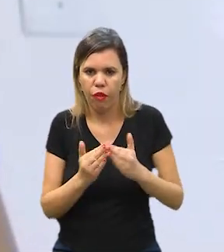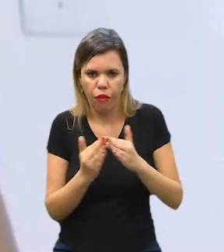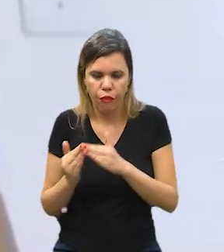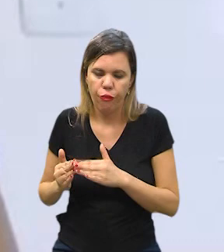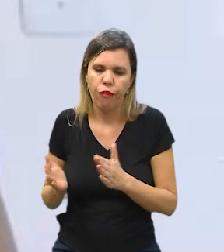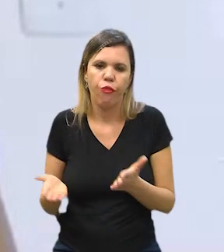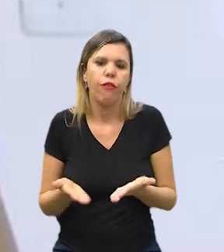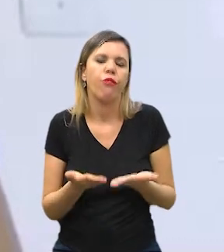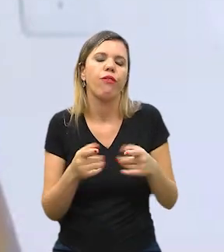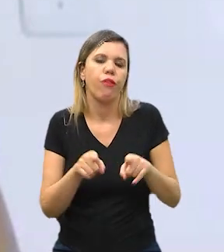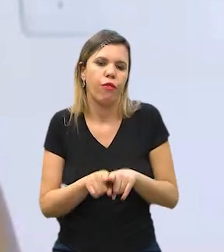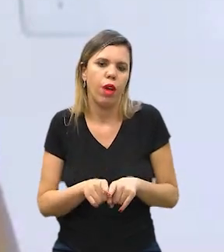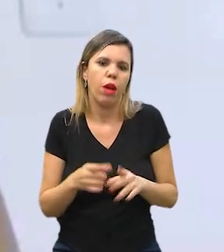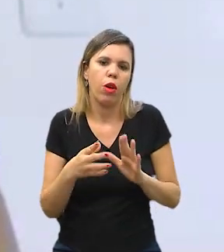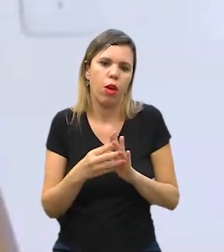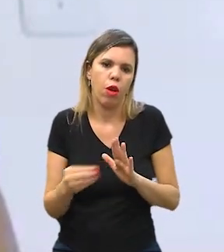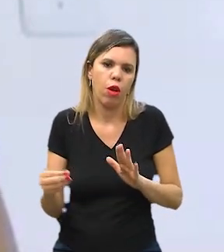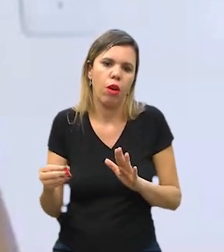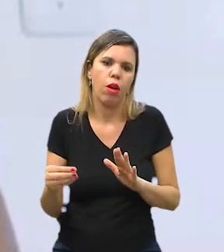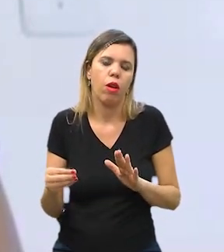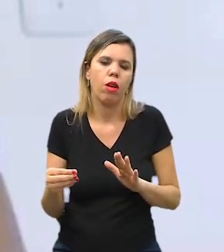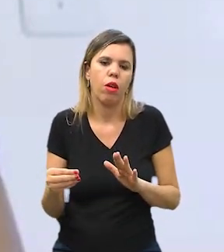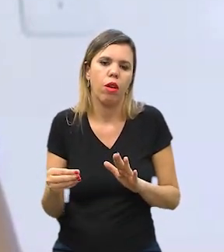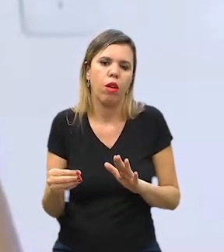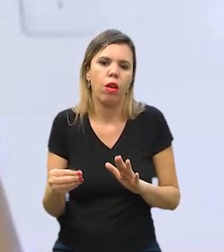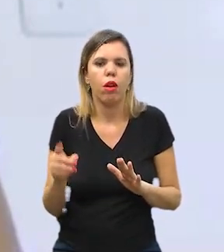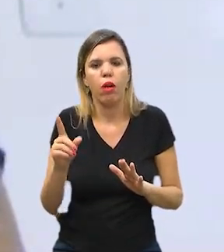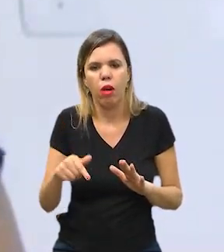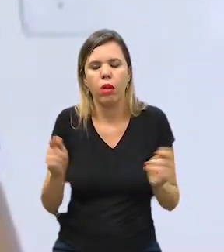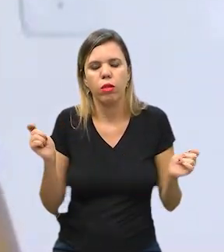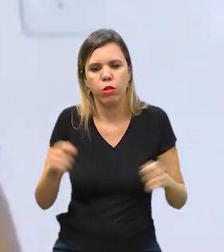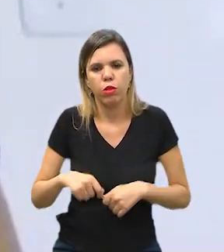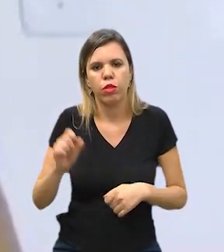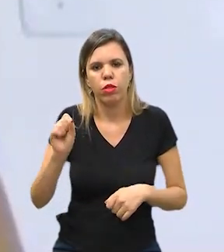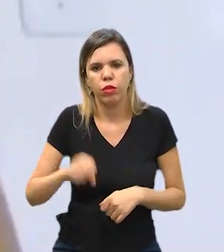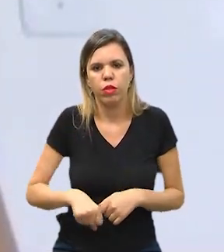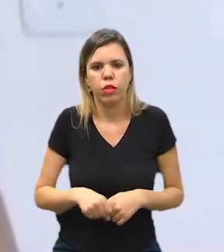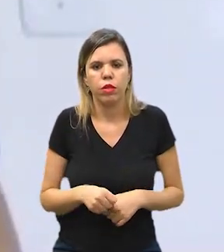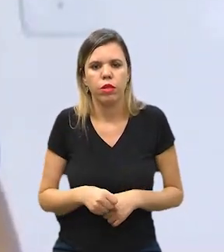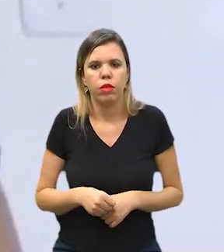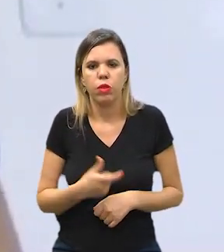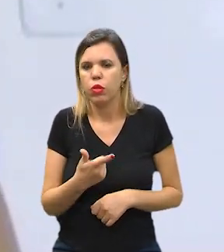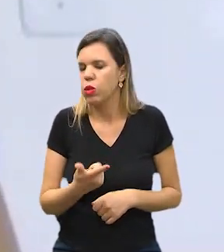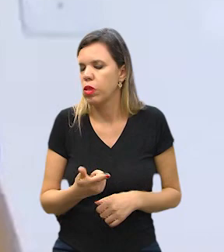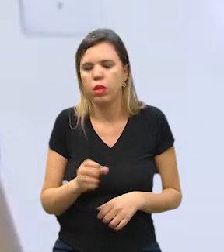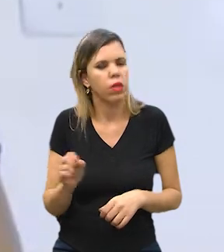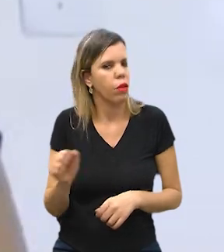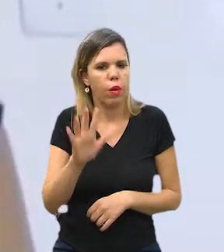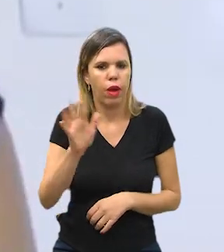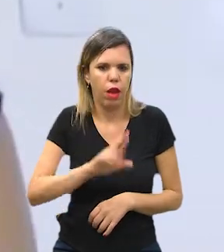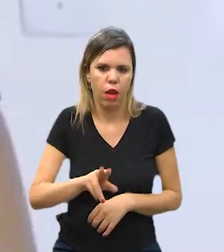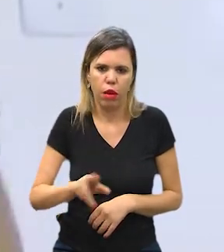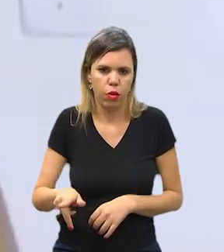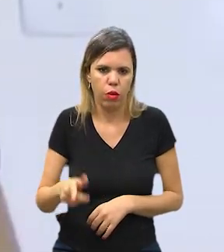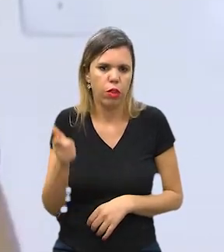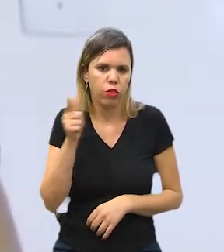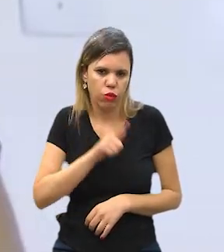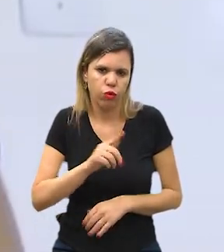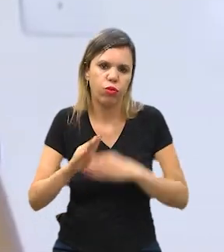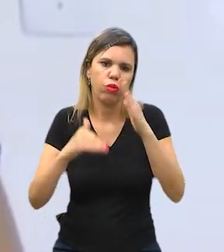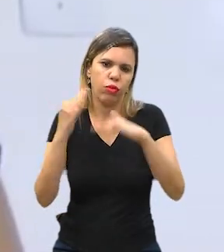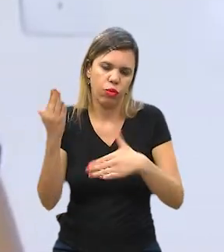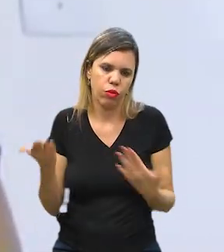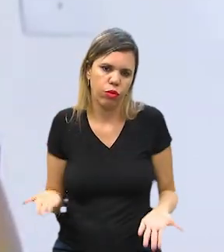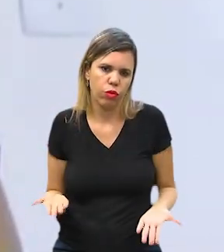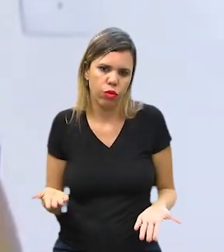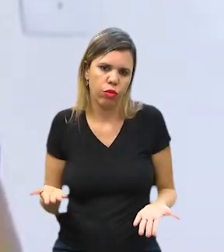reside nas periferias, e a gente entende que ele é um modelo super replicável, que é possível, não tem um custo alto,